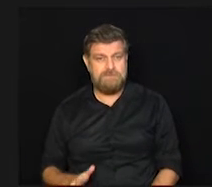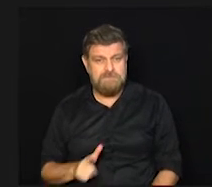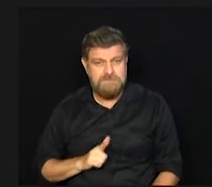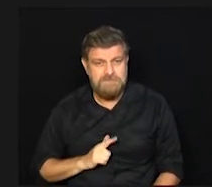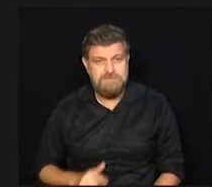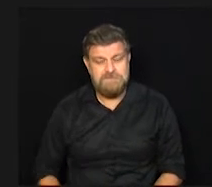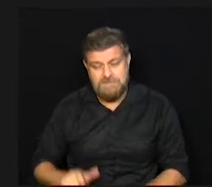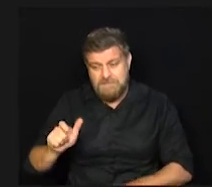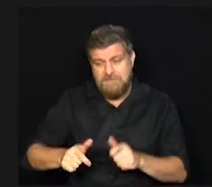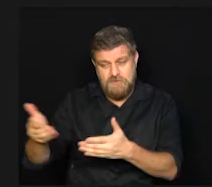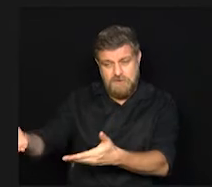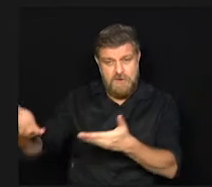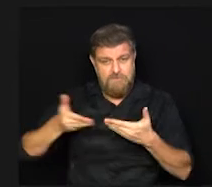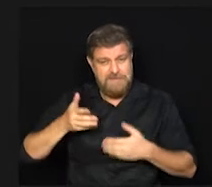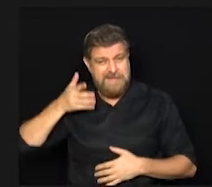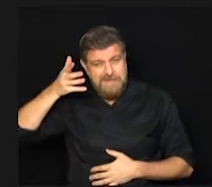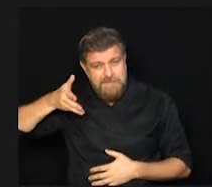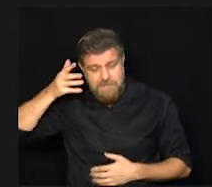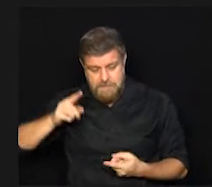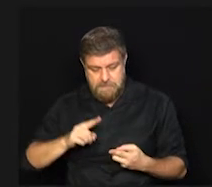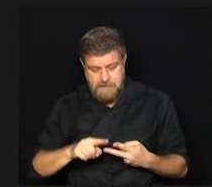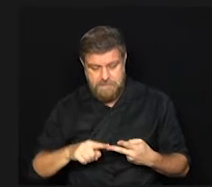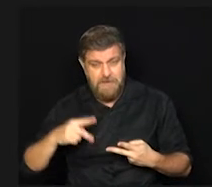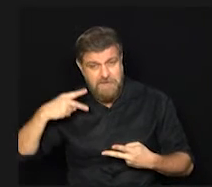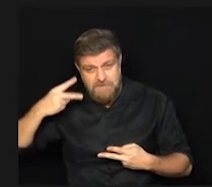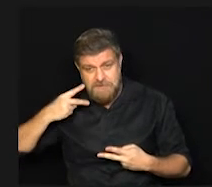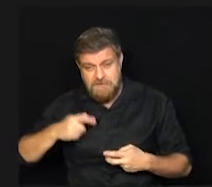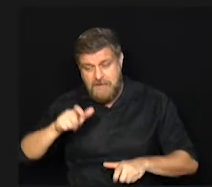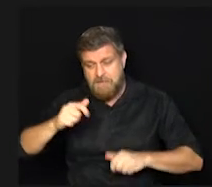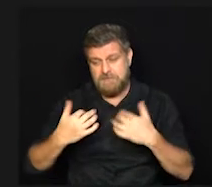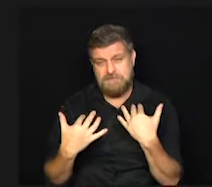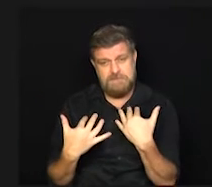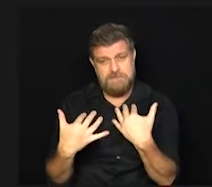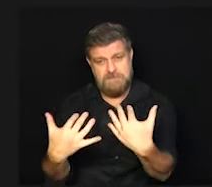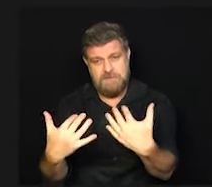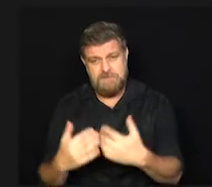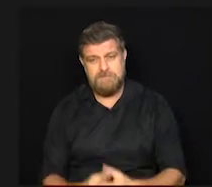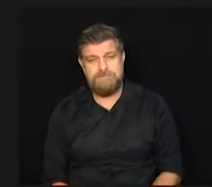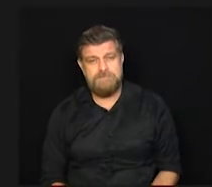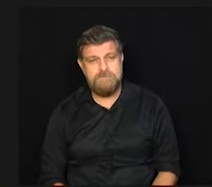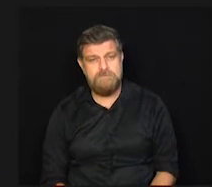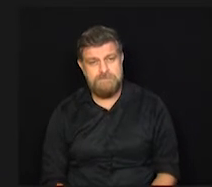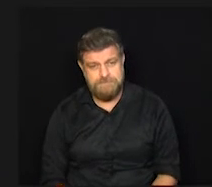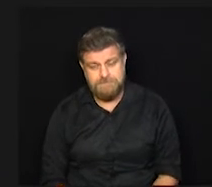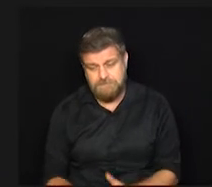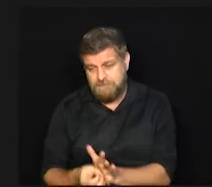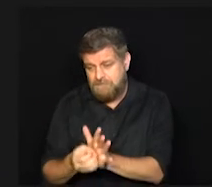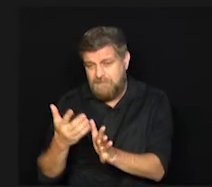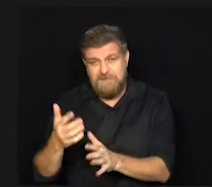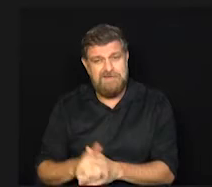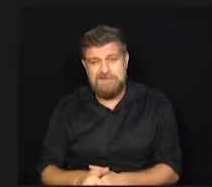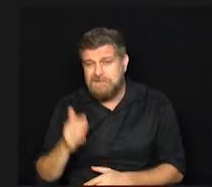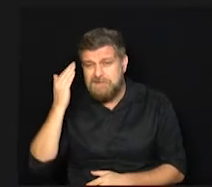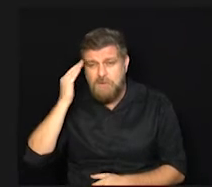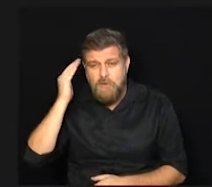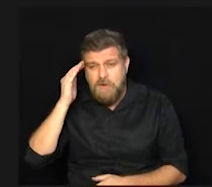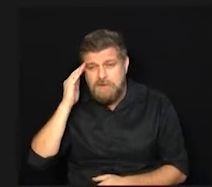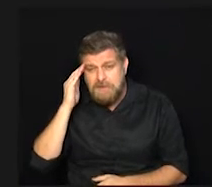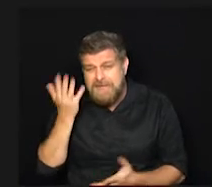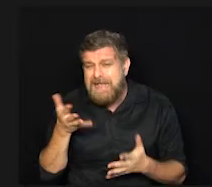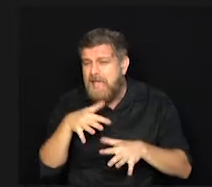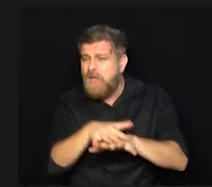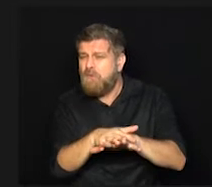como convidadas, os vereadores, e quem está nos acompanhando, que muitas vezes não tem uma noção do que é